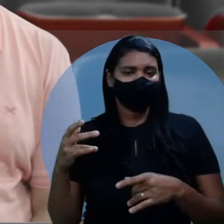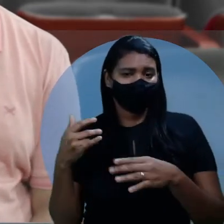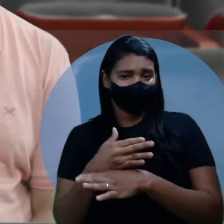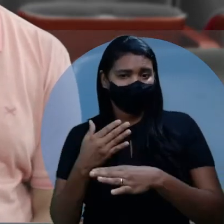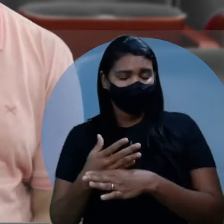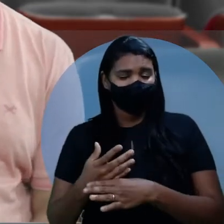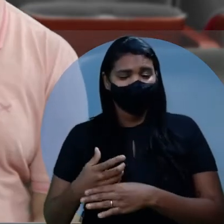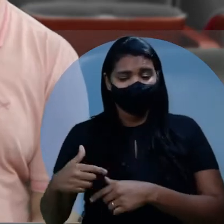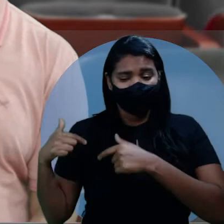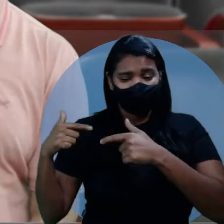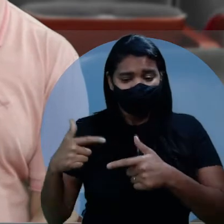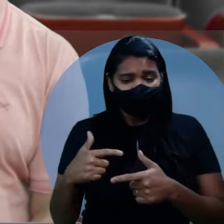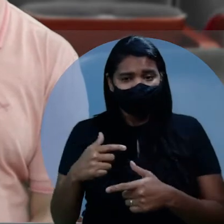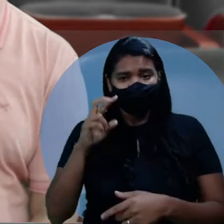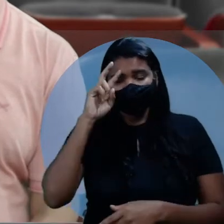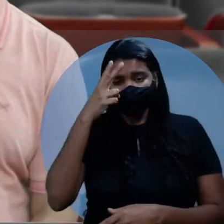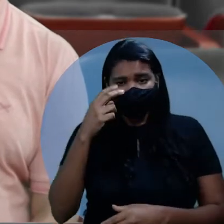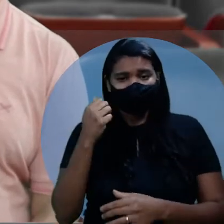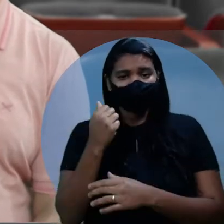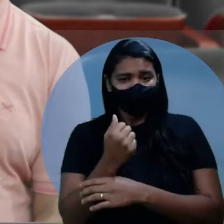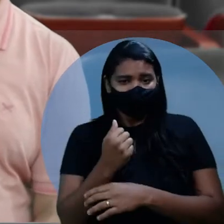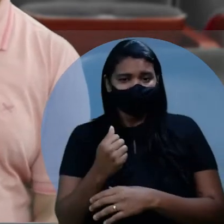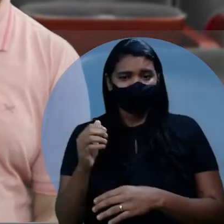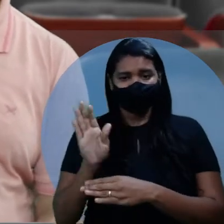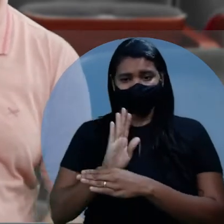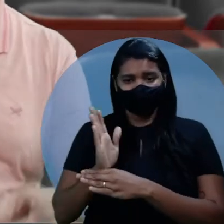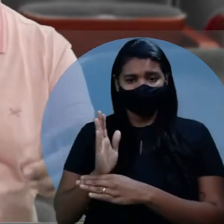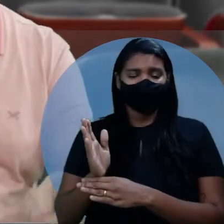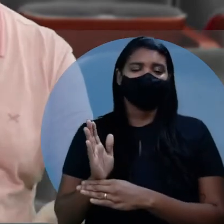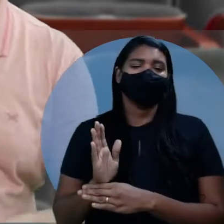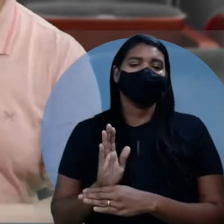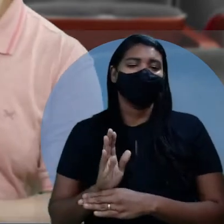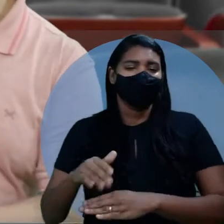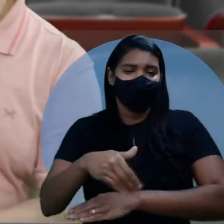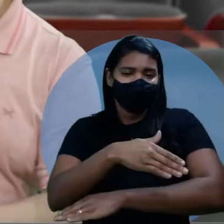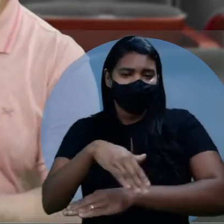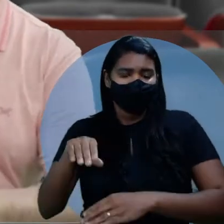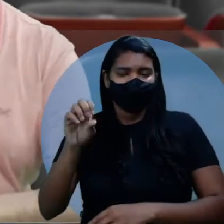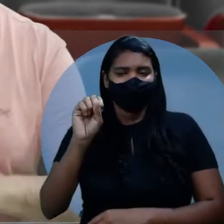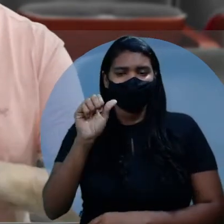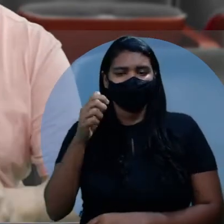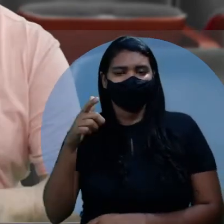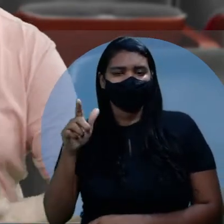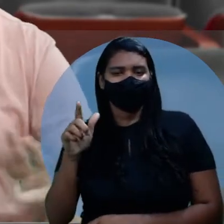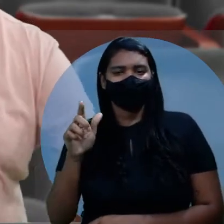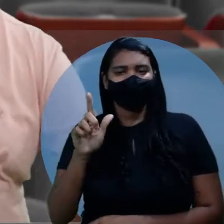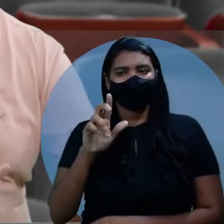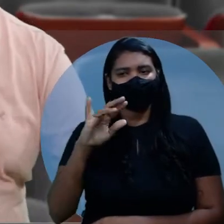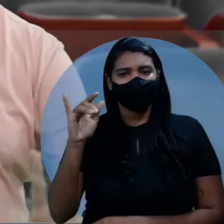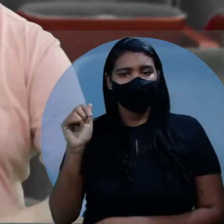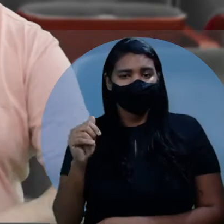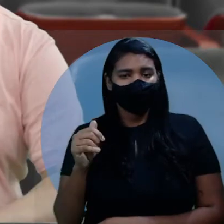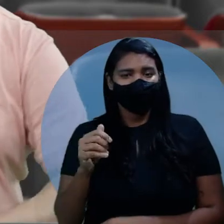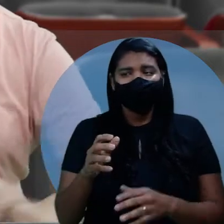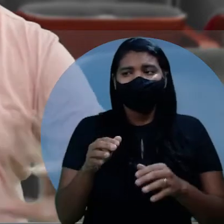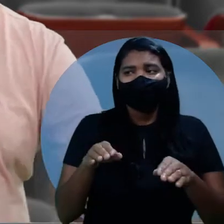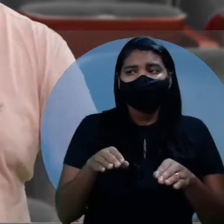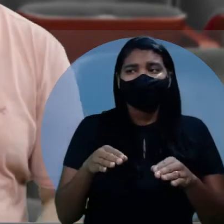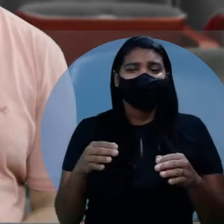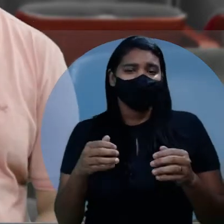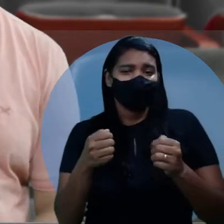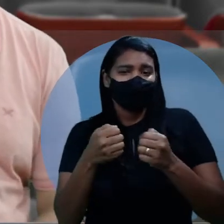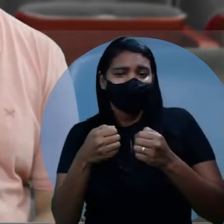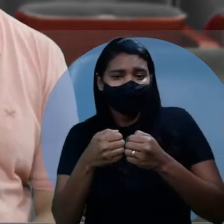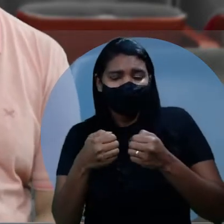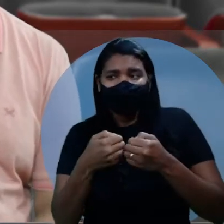do Cinema São Luís, que ele marca até a questão de um bairro, né? Porque falar assim, da Boa Vista, um ponto de referência, perto ou longe? Perto ou